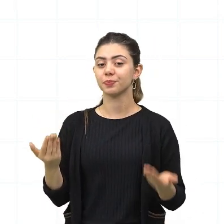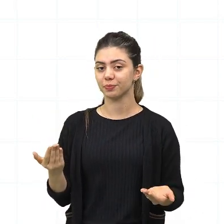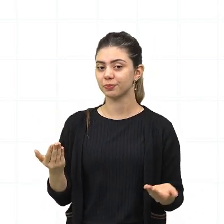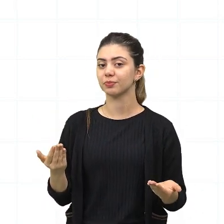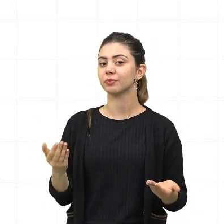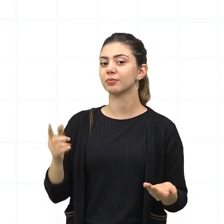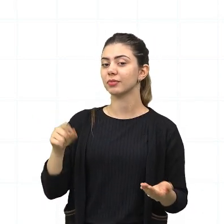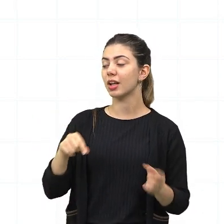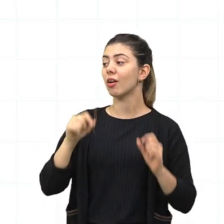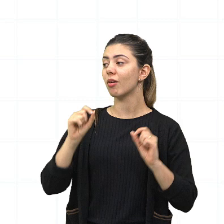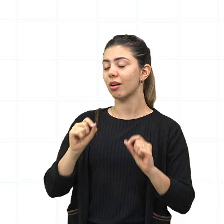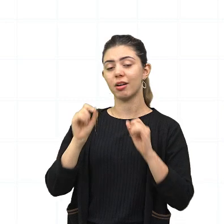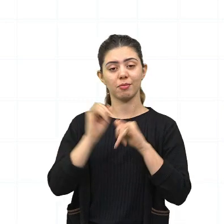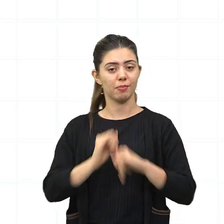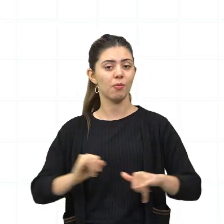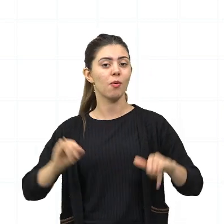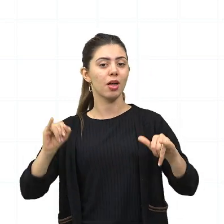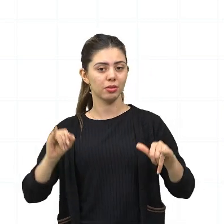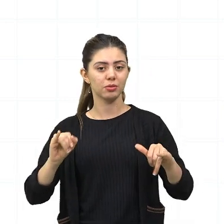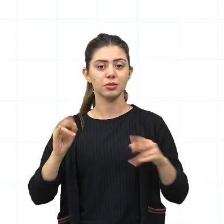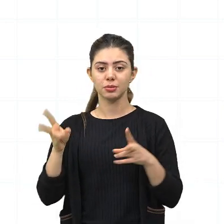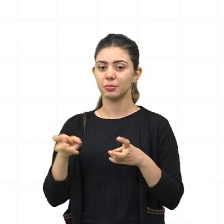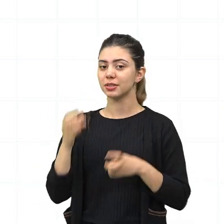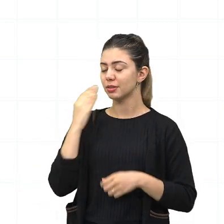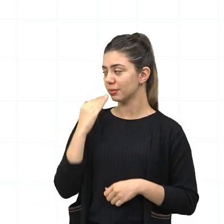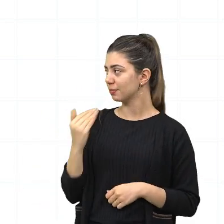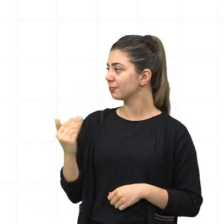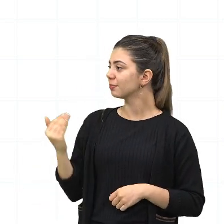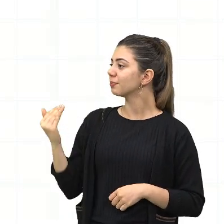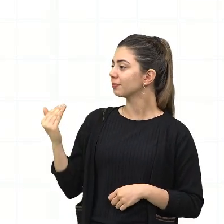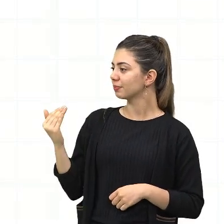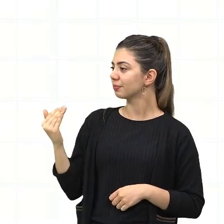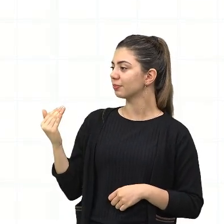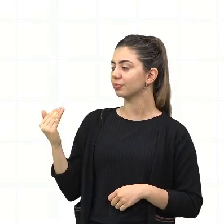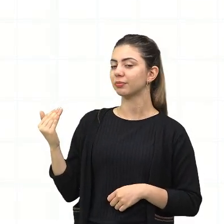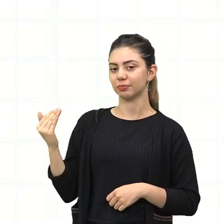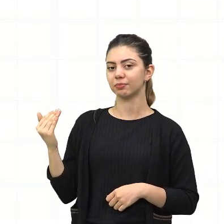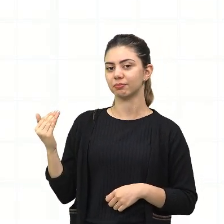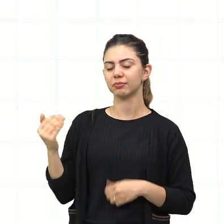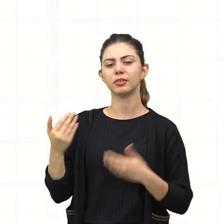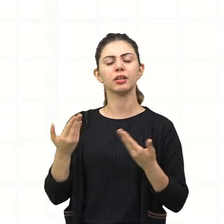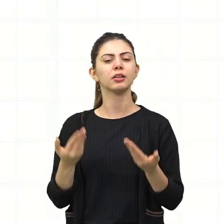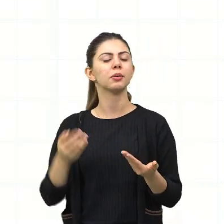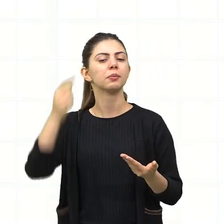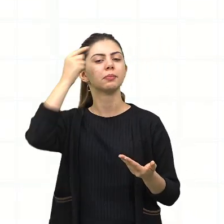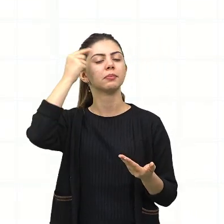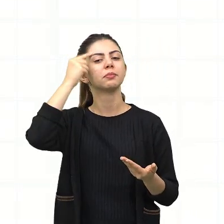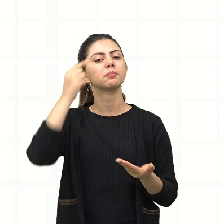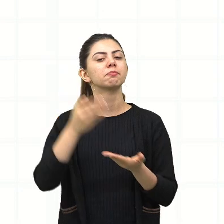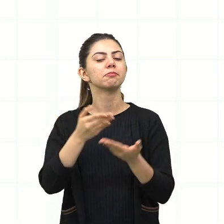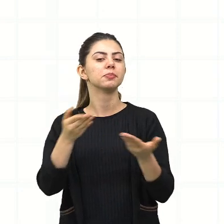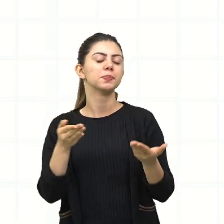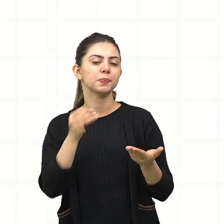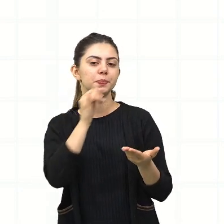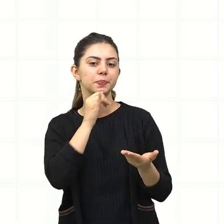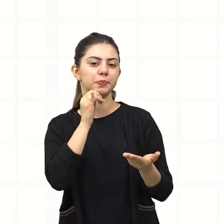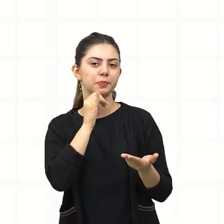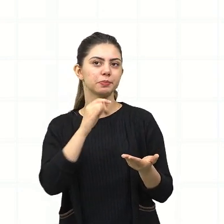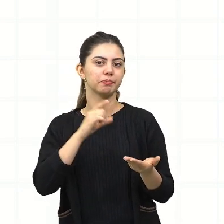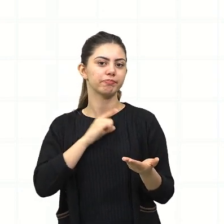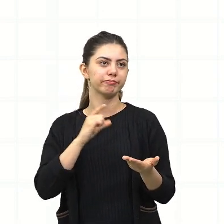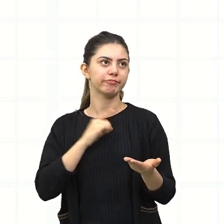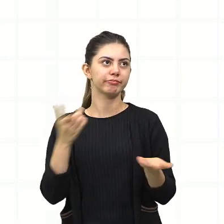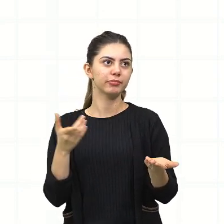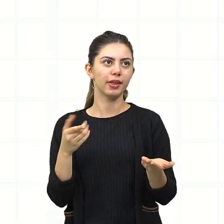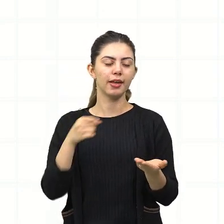um anúncio. Observe esse anúncio. Pense que você está, por exemplo, numa das nossas estradas. Você